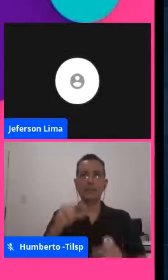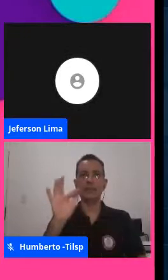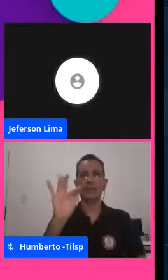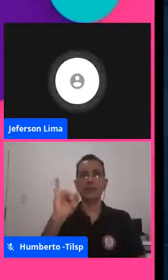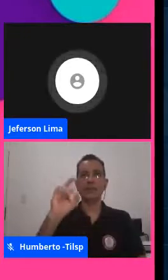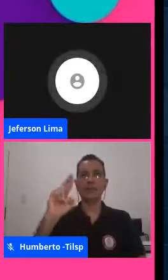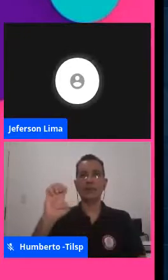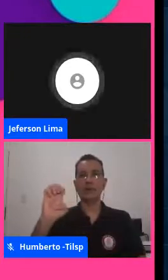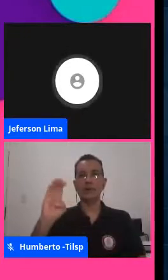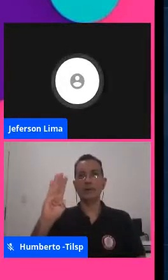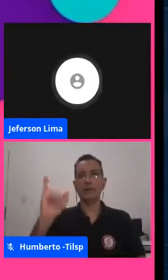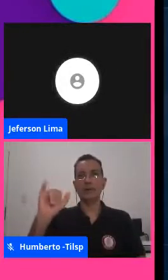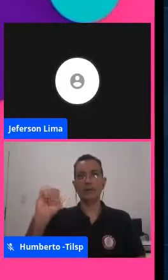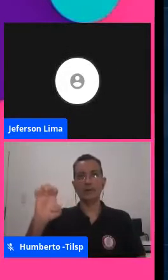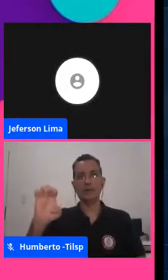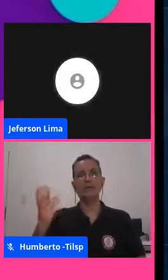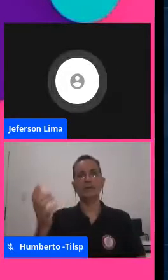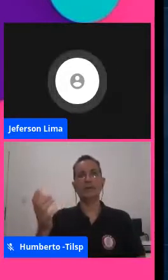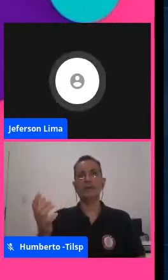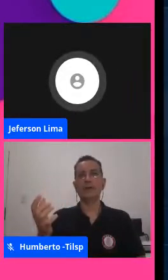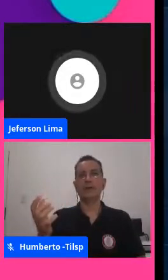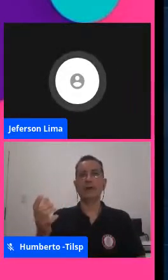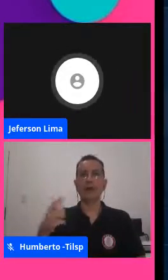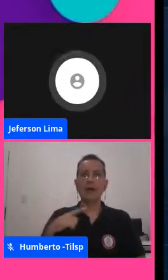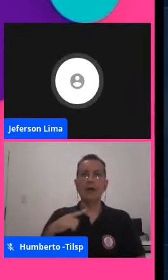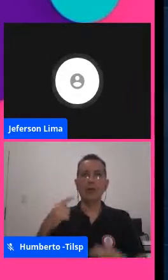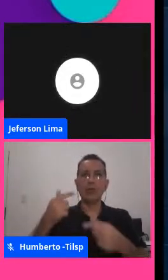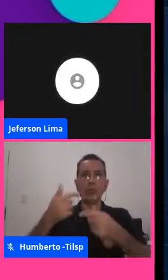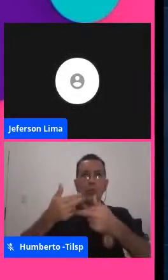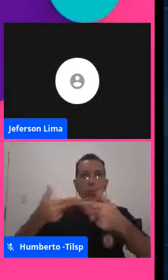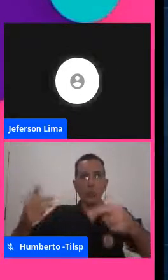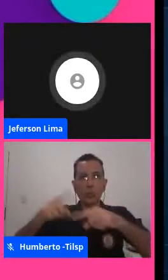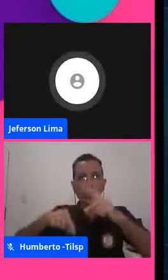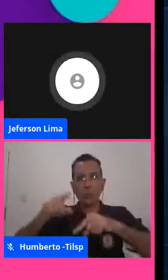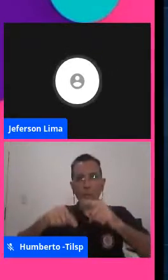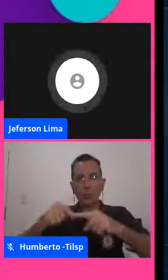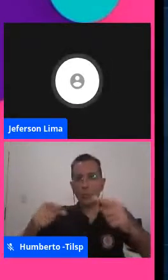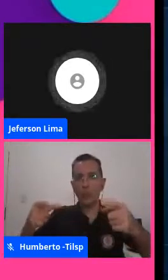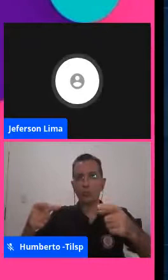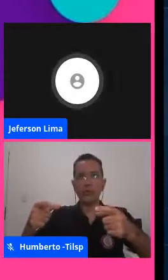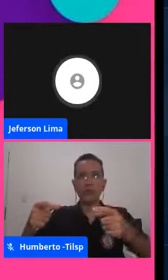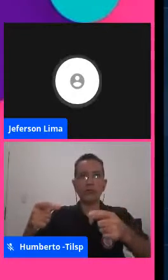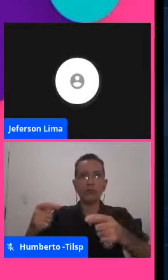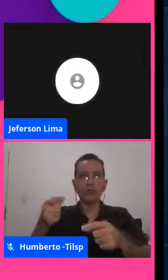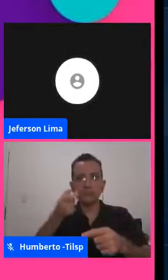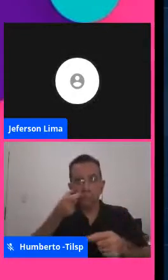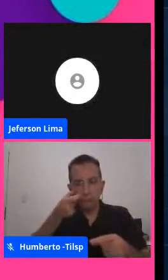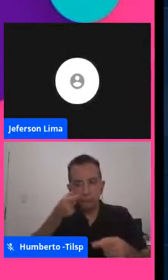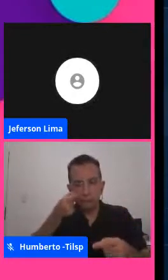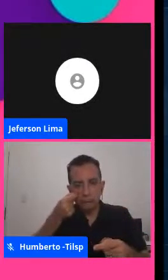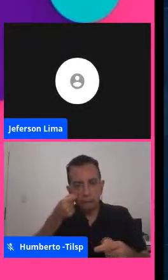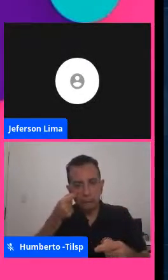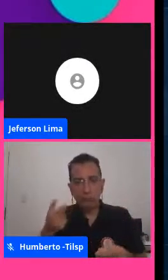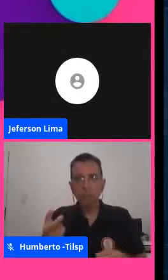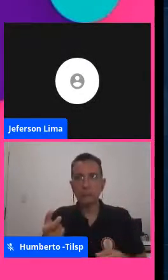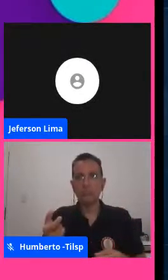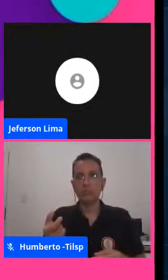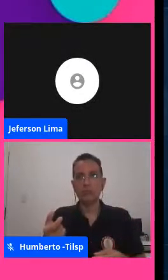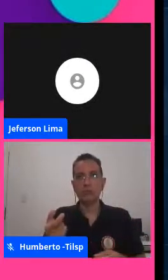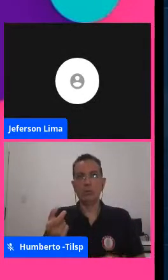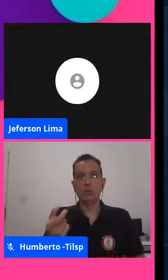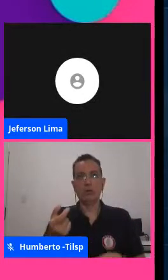físico. Atualmente, meu dispositivo físico, ele não está rodando código nenhum. Vou até mostrar ele para vocês aqui, ó.